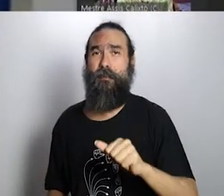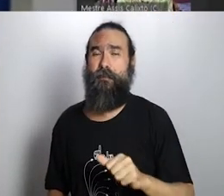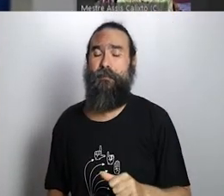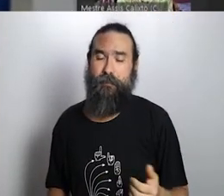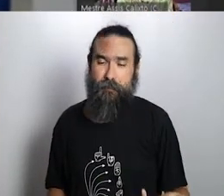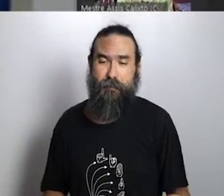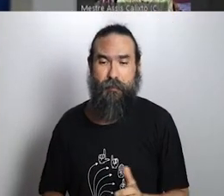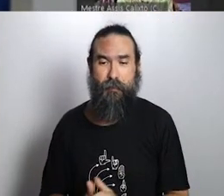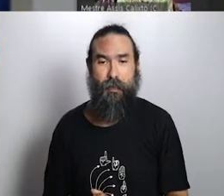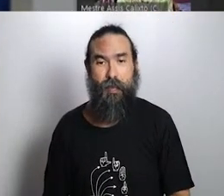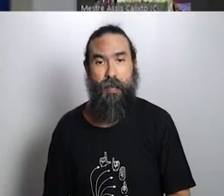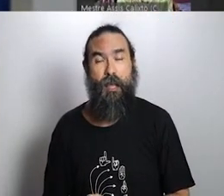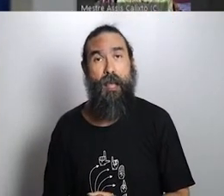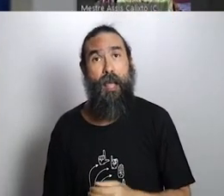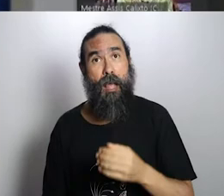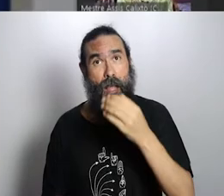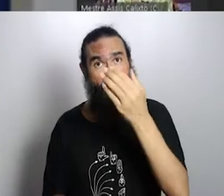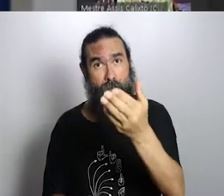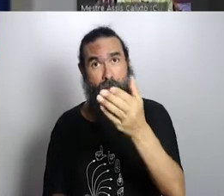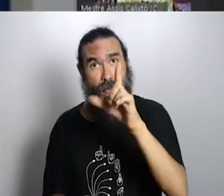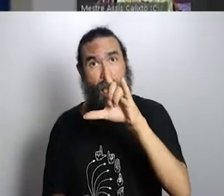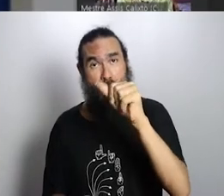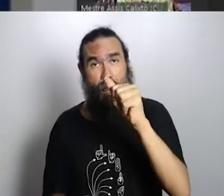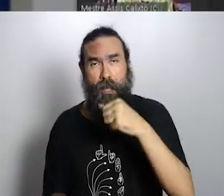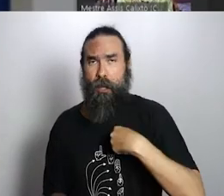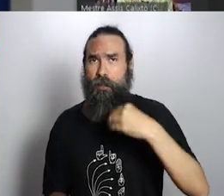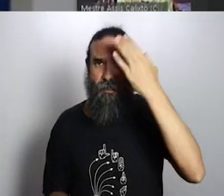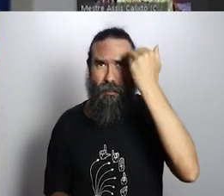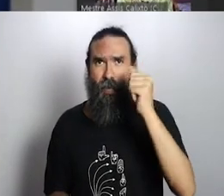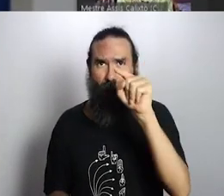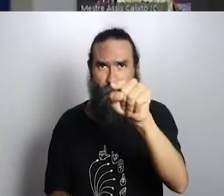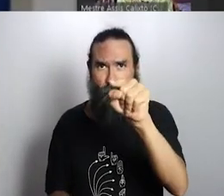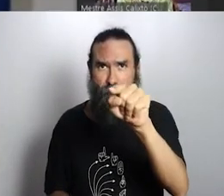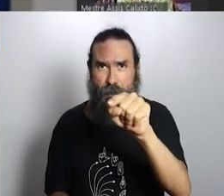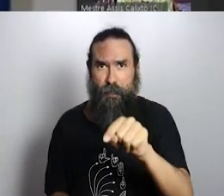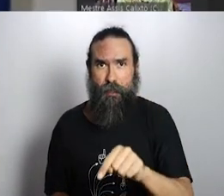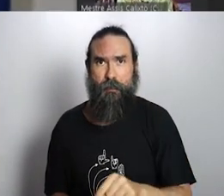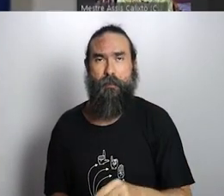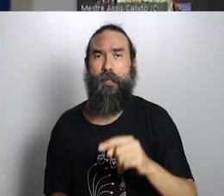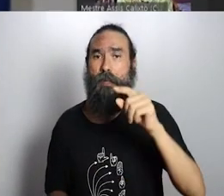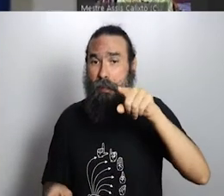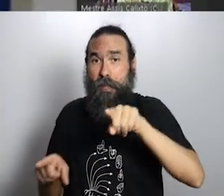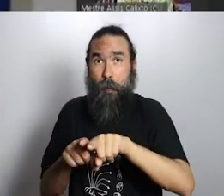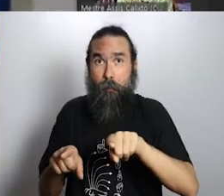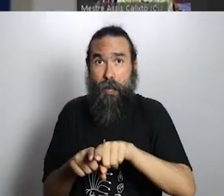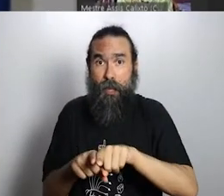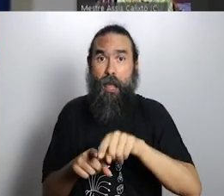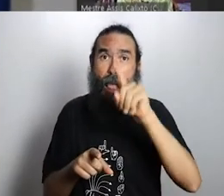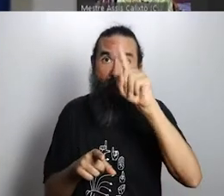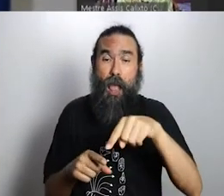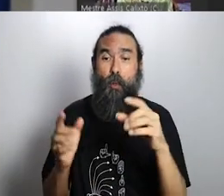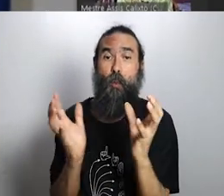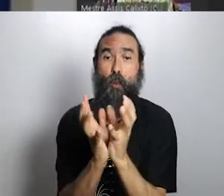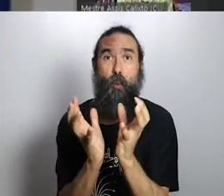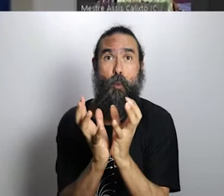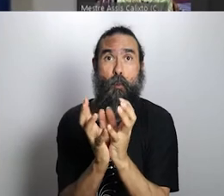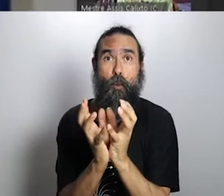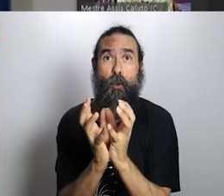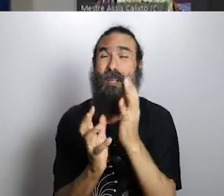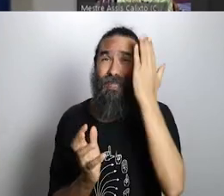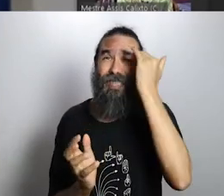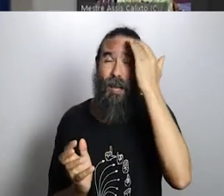Lia, eu sei que você é uma pessoa... Porque é o seguinte, também é parte desses mestres não guardar